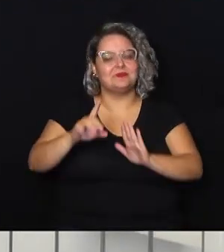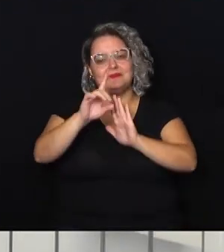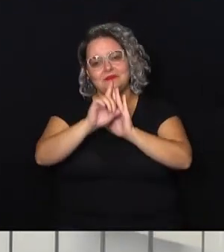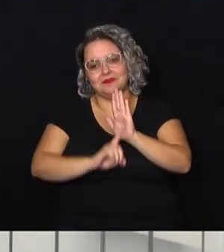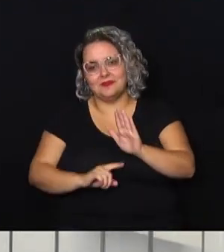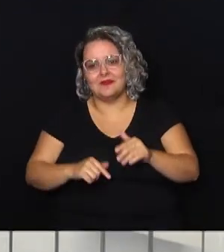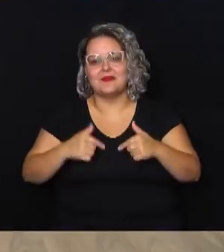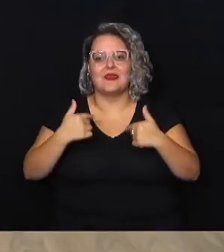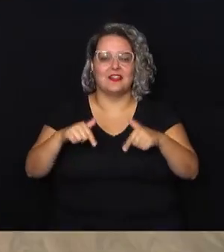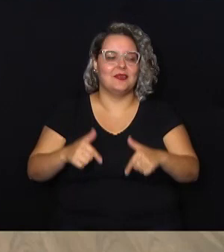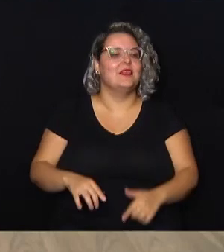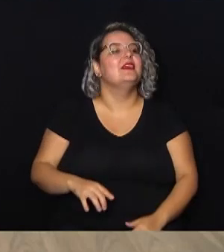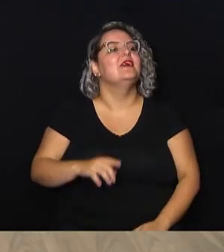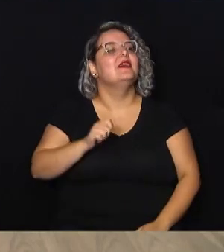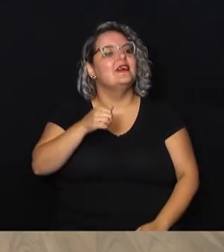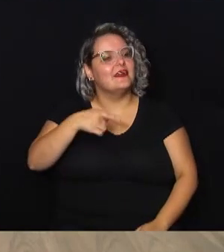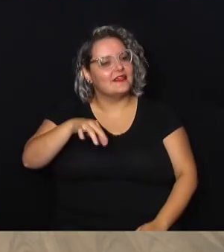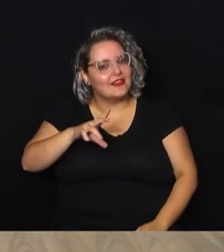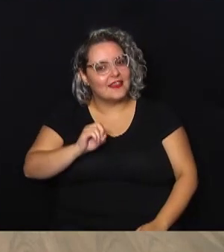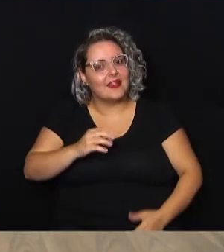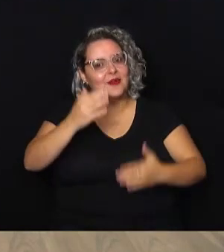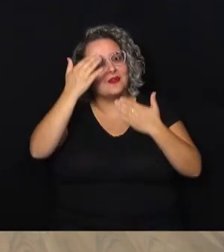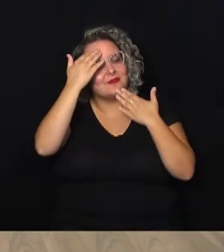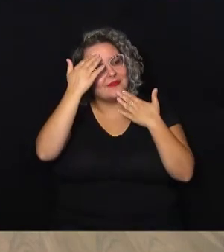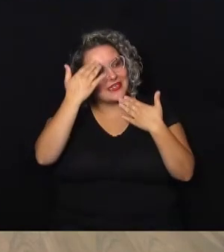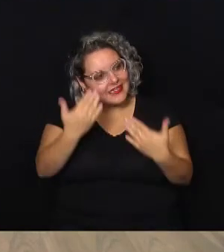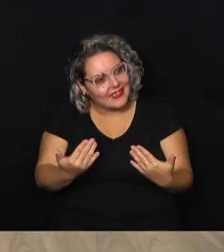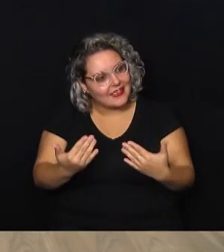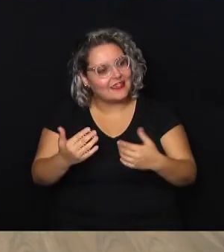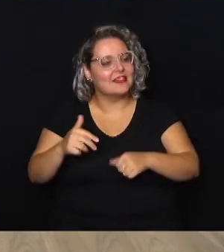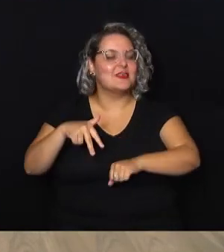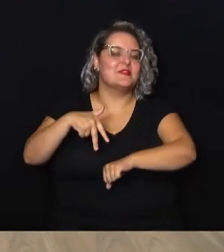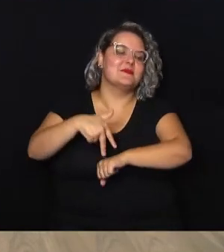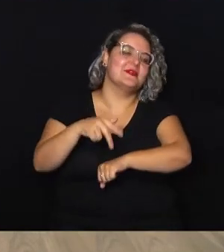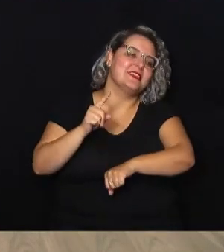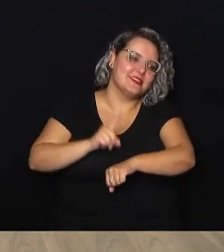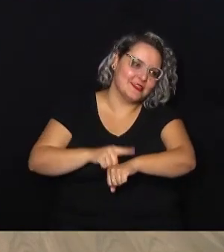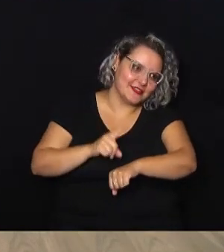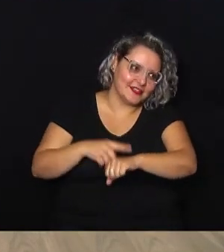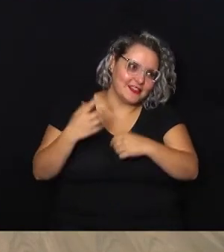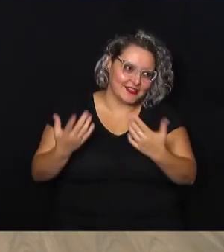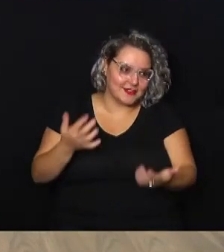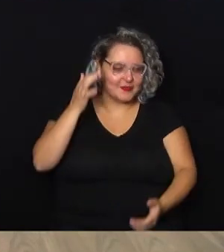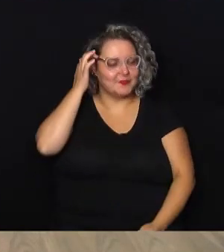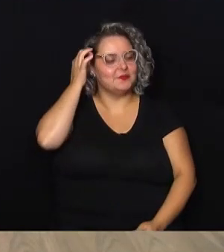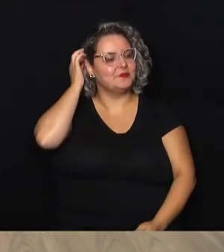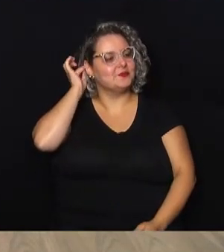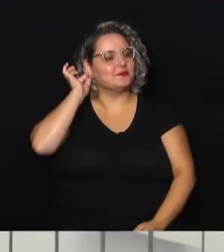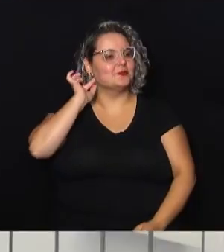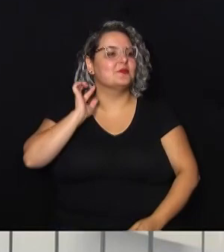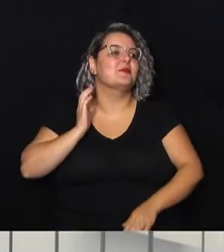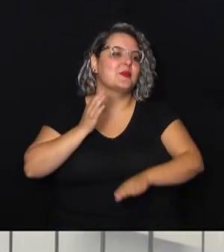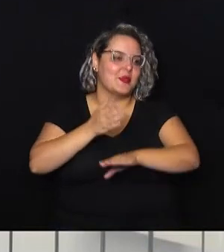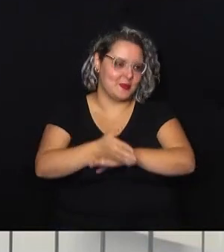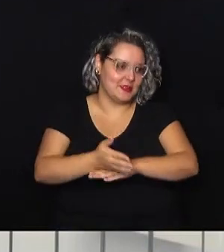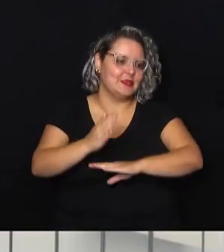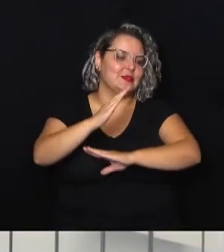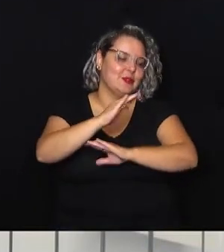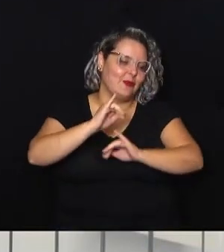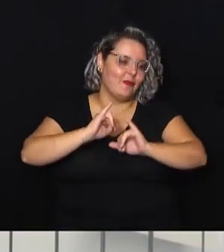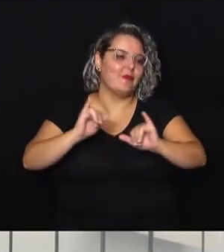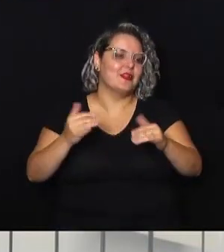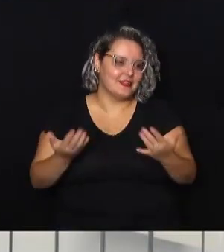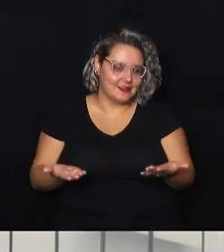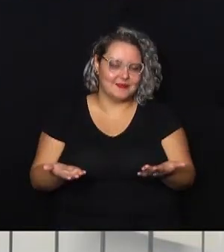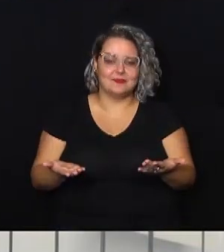Então, André Luiz, primeiramente, muito obrigado pela disponibilidade do seu tempo em participar aqui do Câmara Notícia.